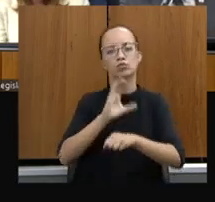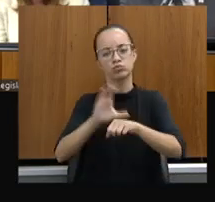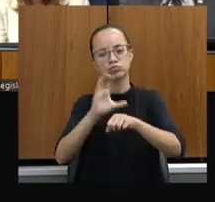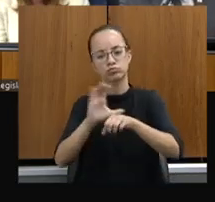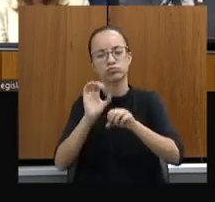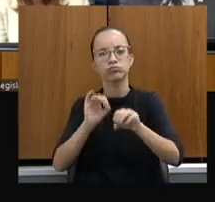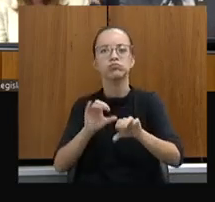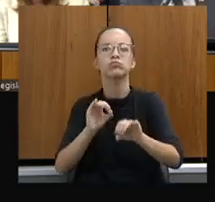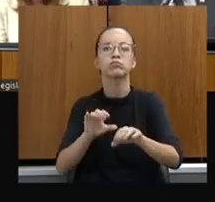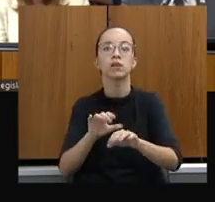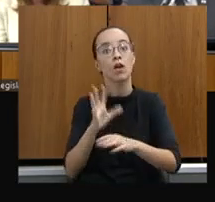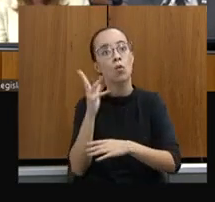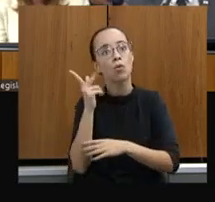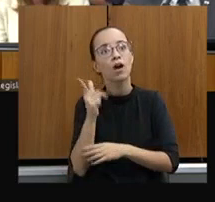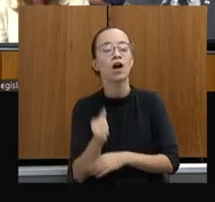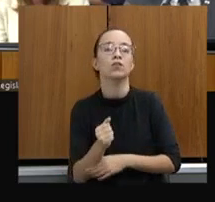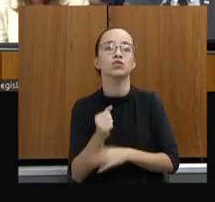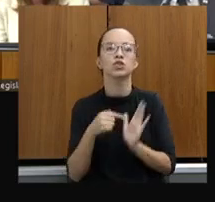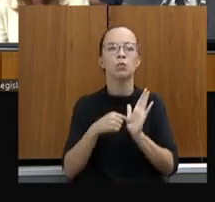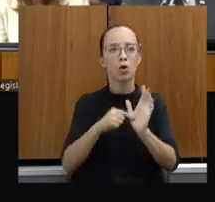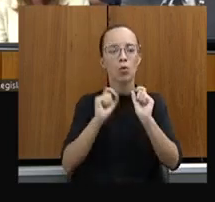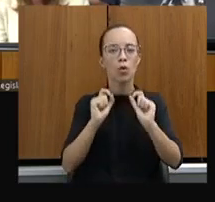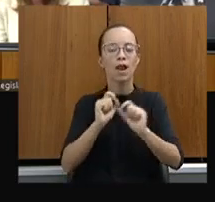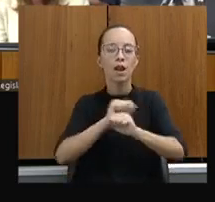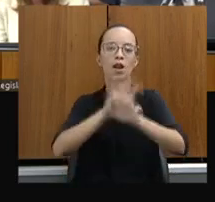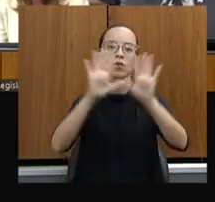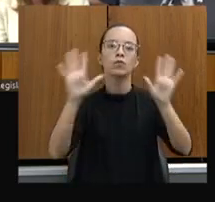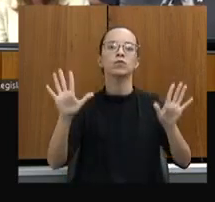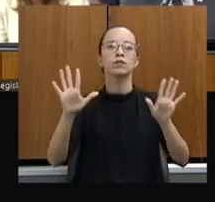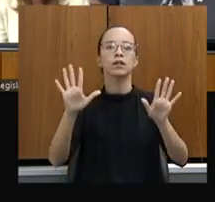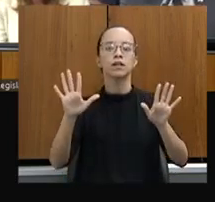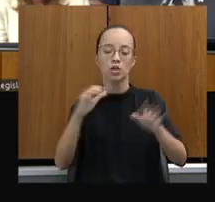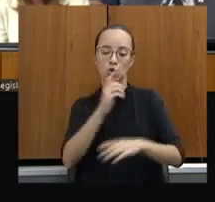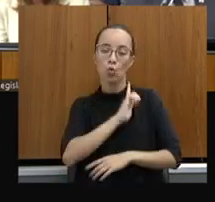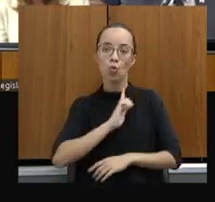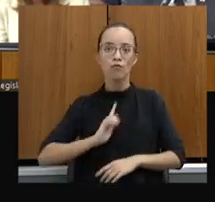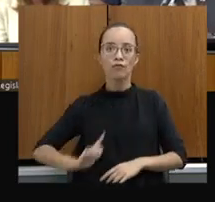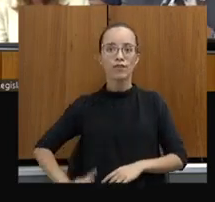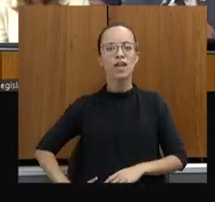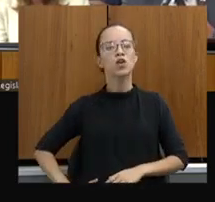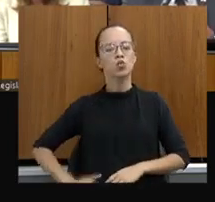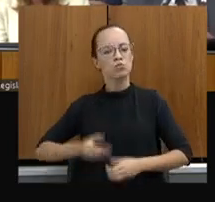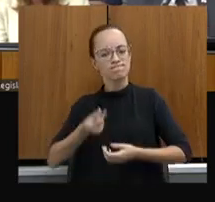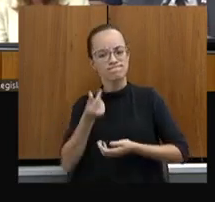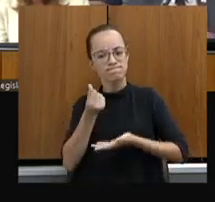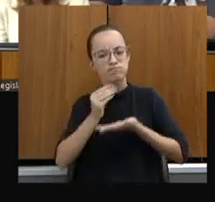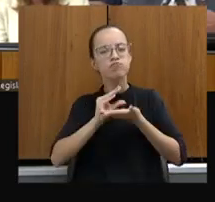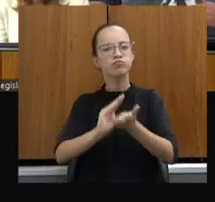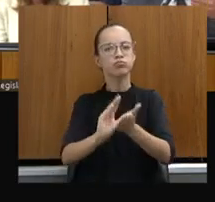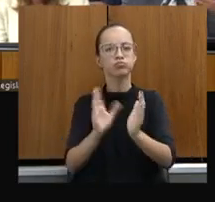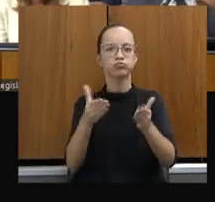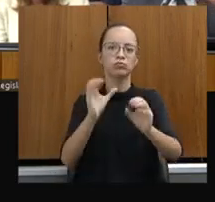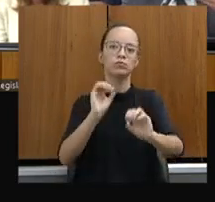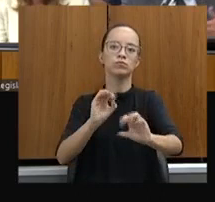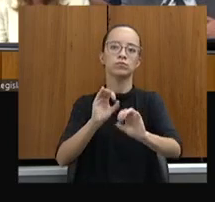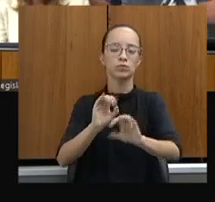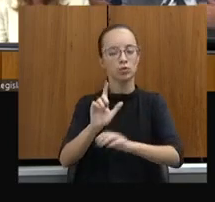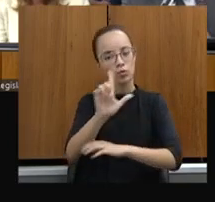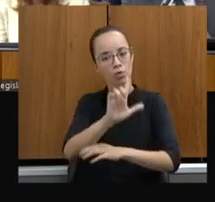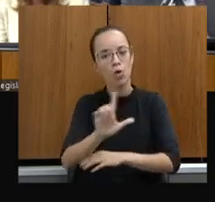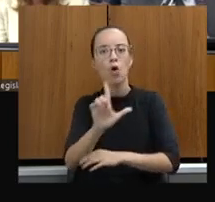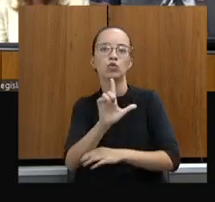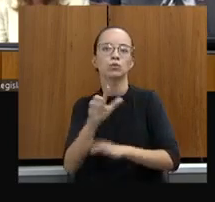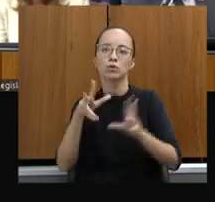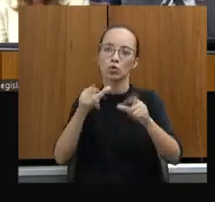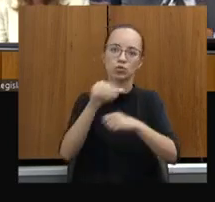formação e acho que isso demonstra de forma muito clara a prioridade que esse governo dá para a educação obviamente para todos os